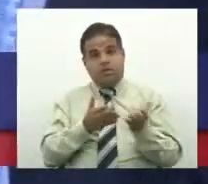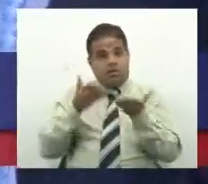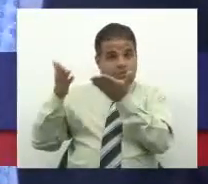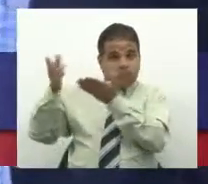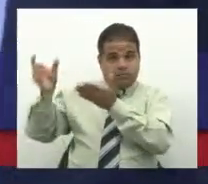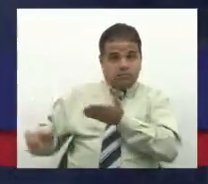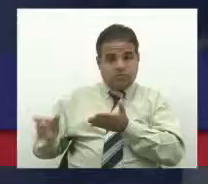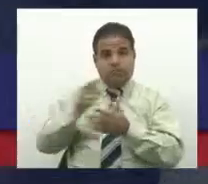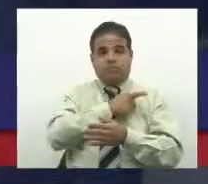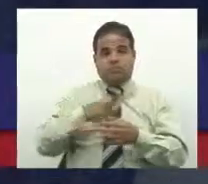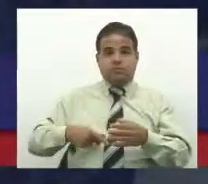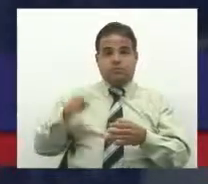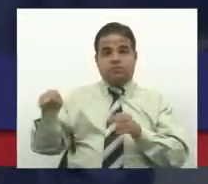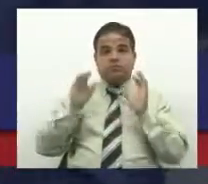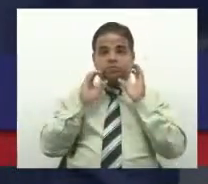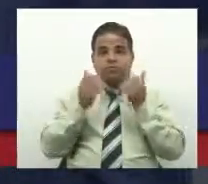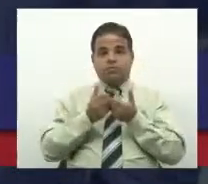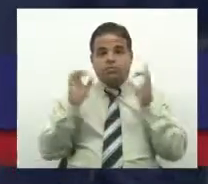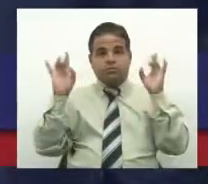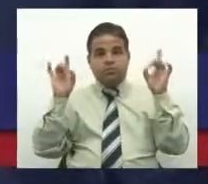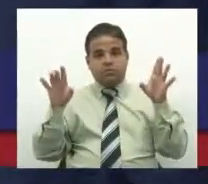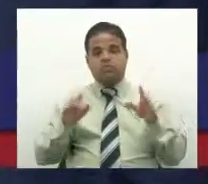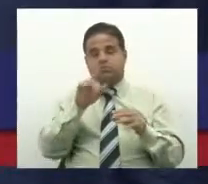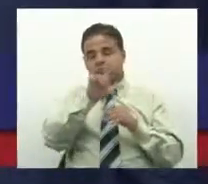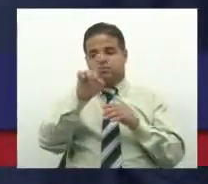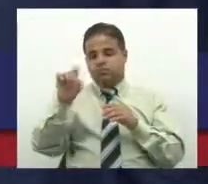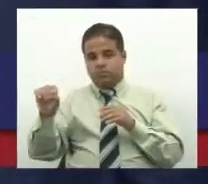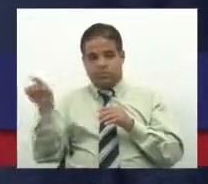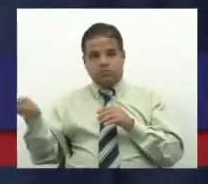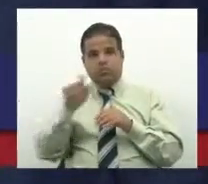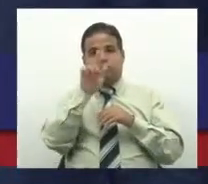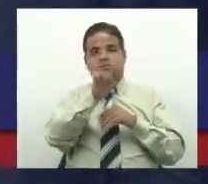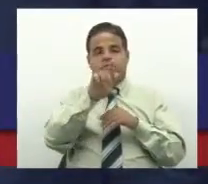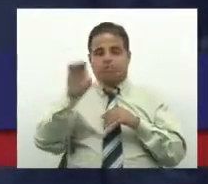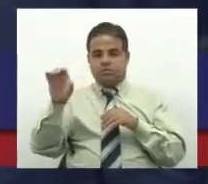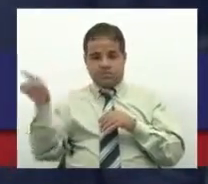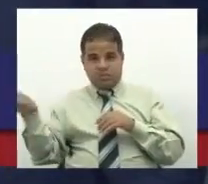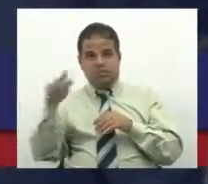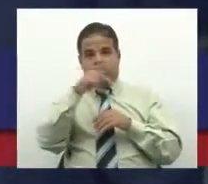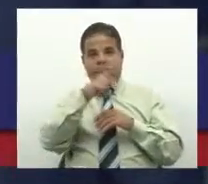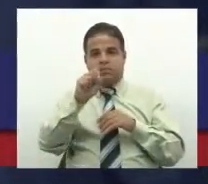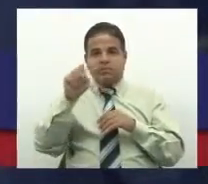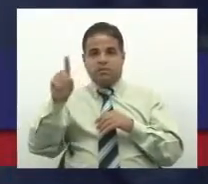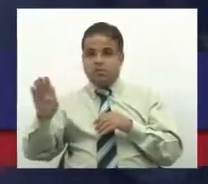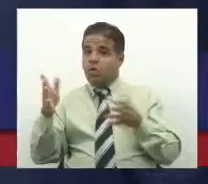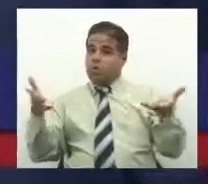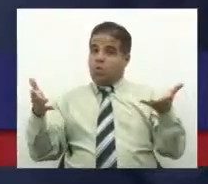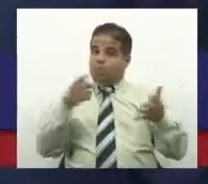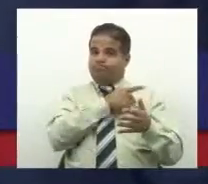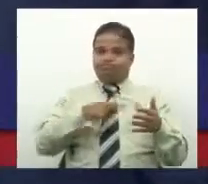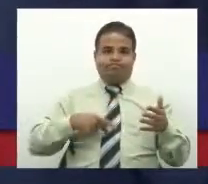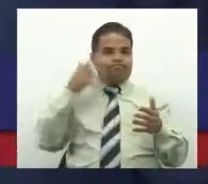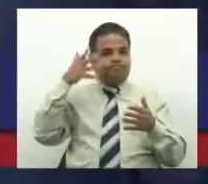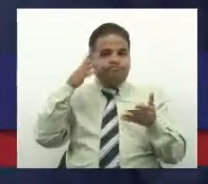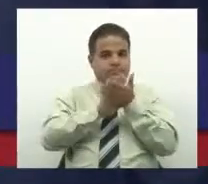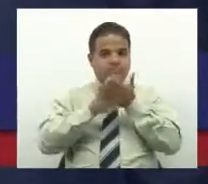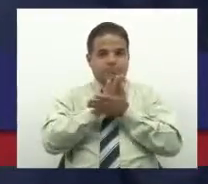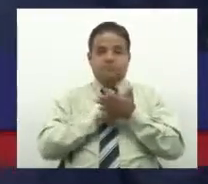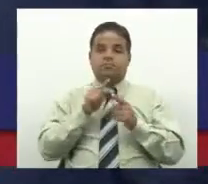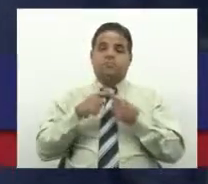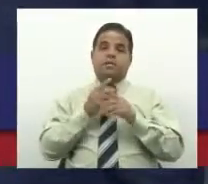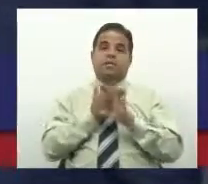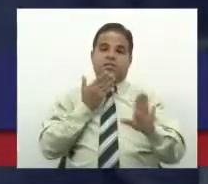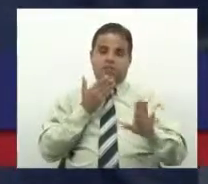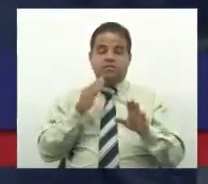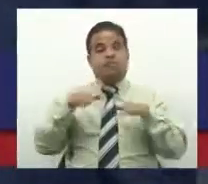o presidente aqui da Comissão Especial da LDO, Geraldo Celestino, do PSDB, que hoje não presidiu nenhuma audiência pública, porque ainda está